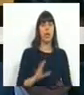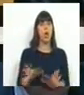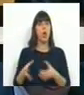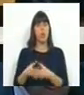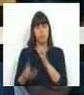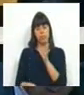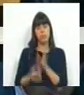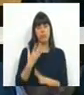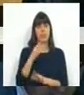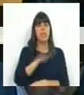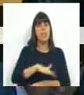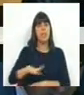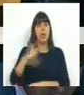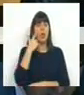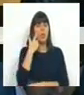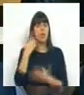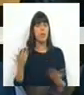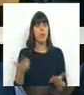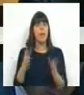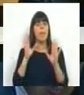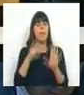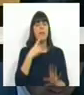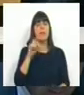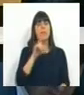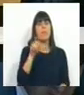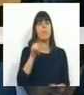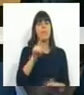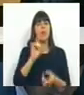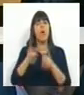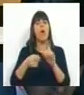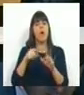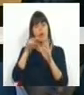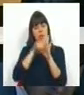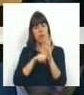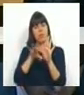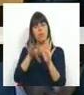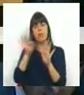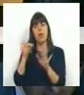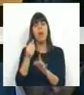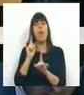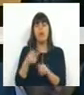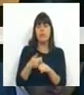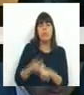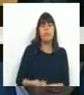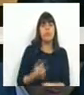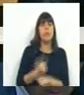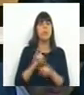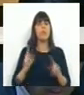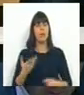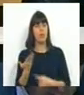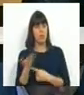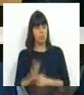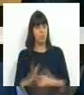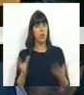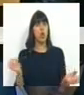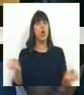esse constituído por cientistas conhecidos. Mas pergunto, quais é que foram os critérios para a sua seleção? Porquê, por